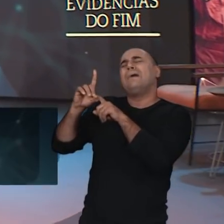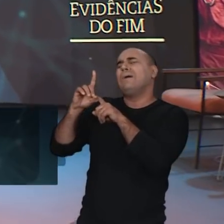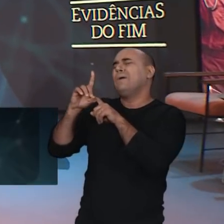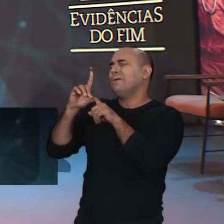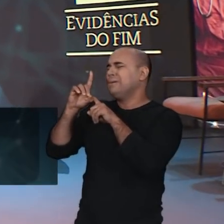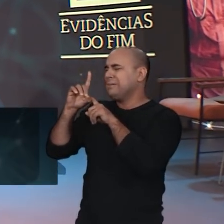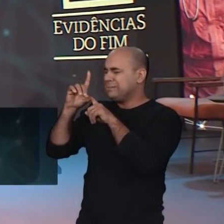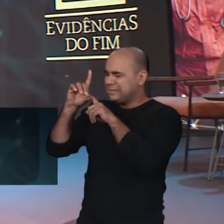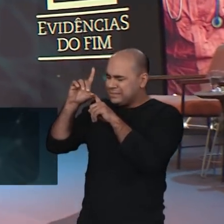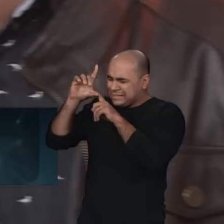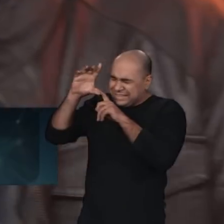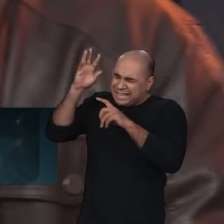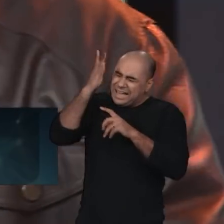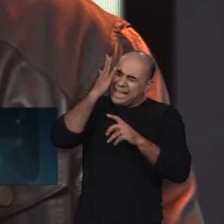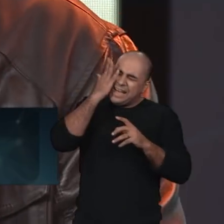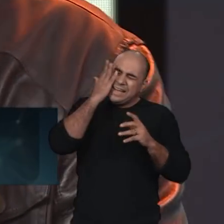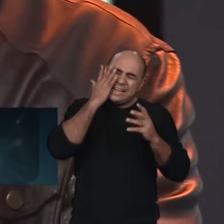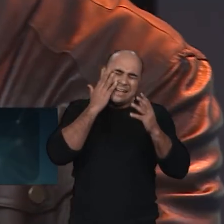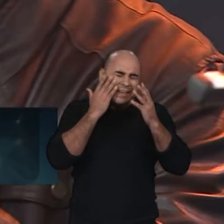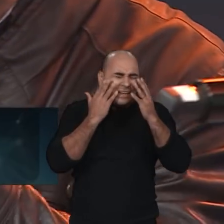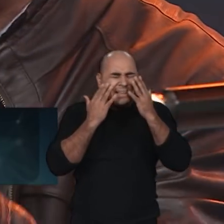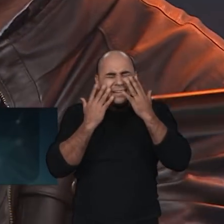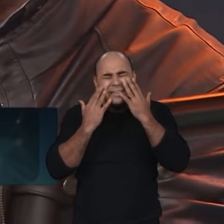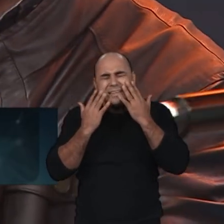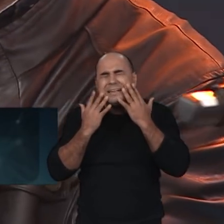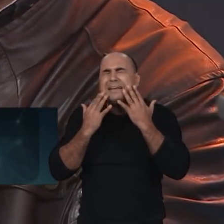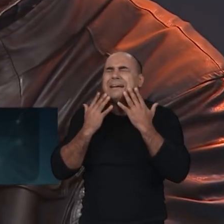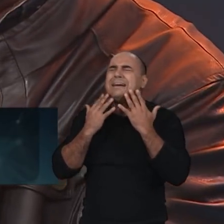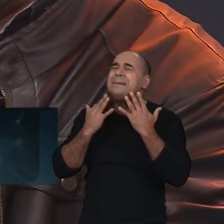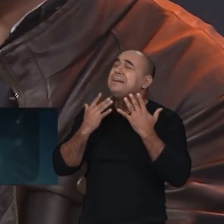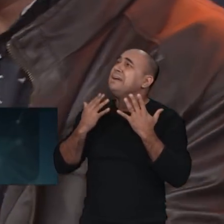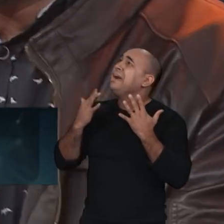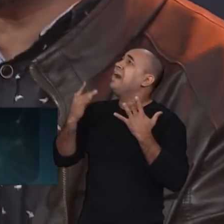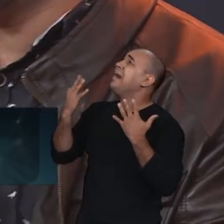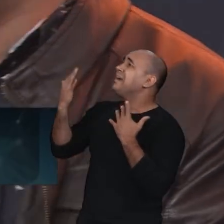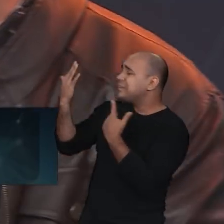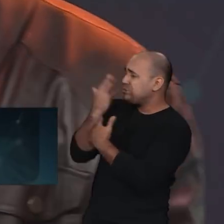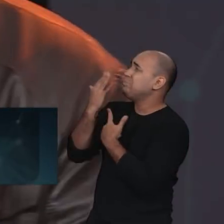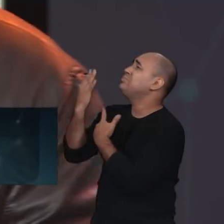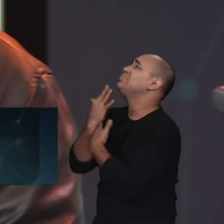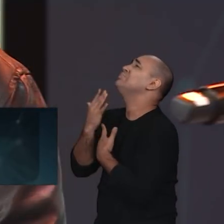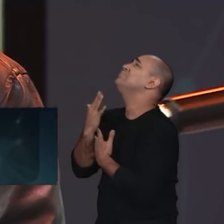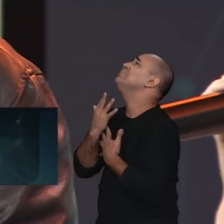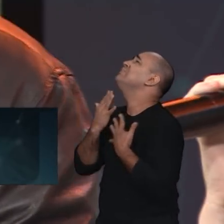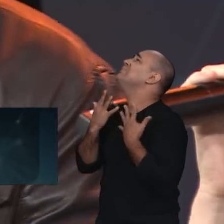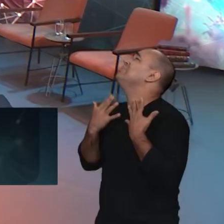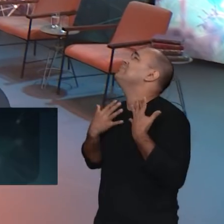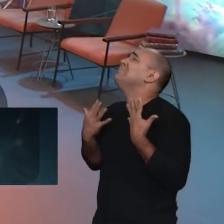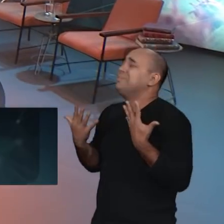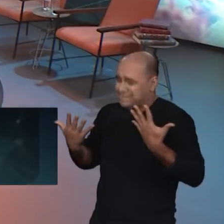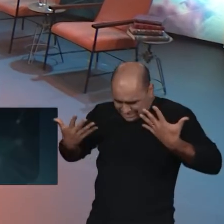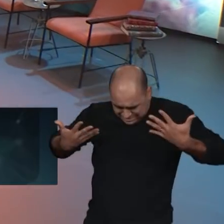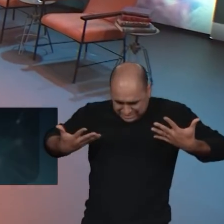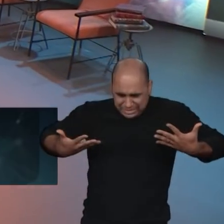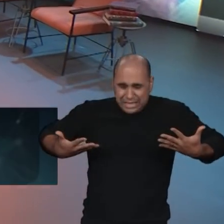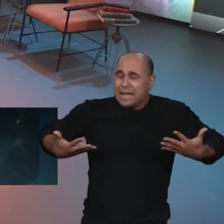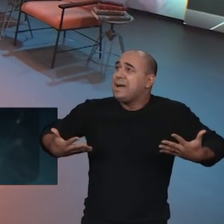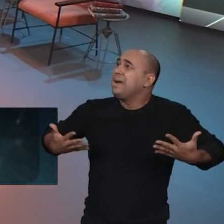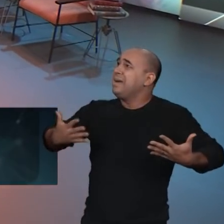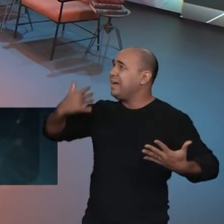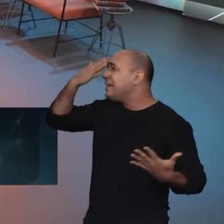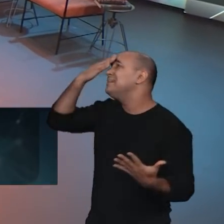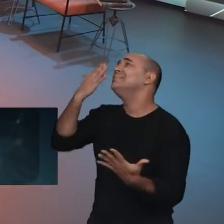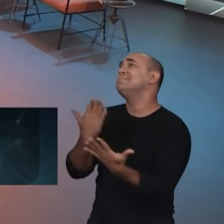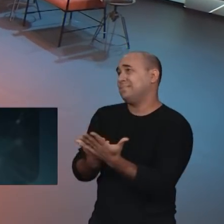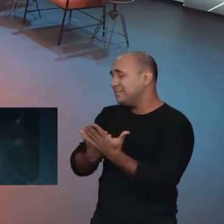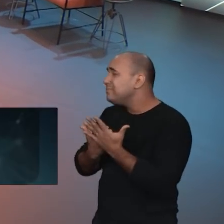Pai. Chorando que eu disse Deus vem me ajudar, chorando que eu disse Pai vou